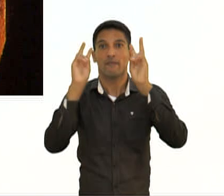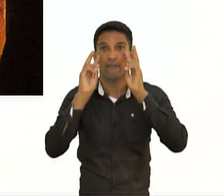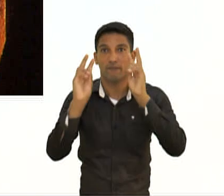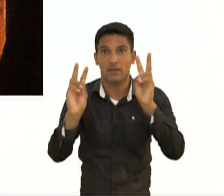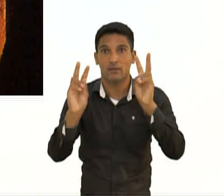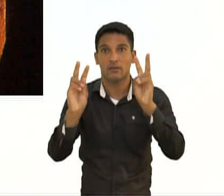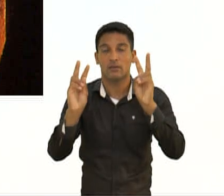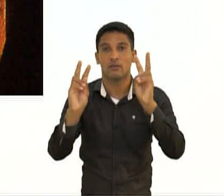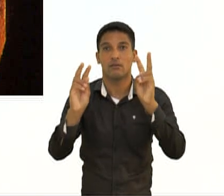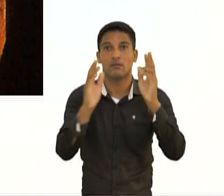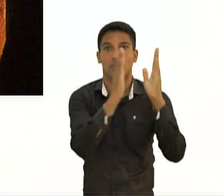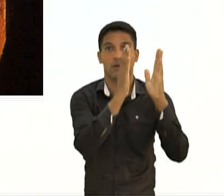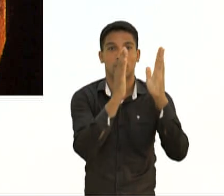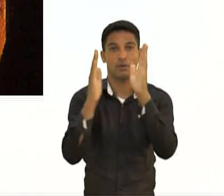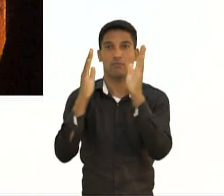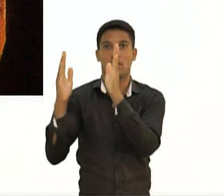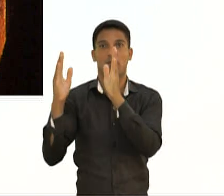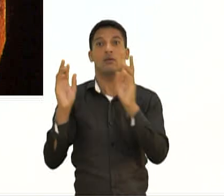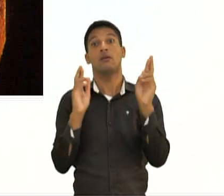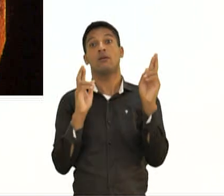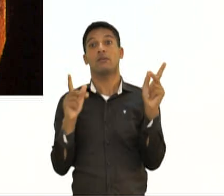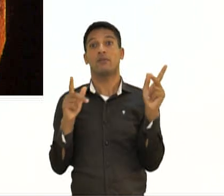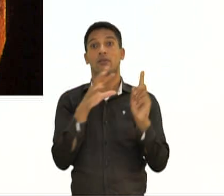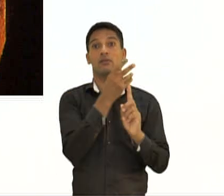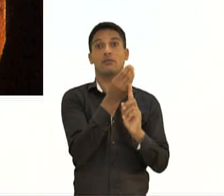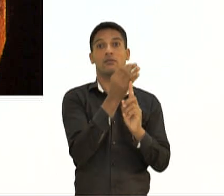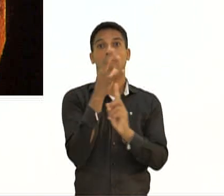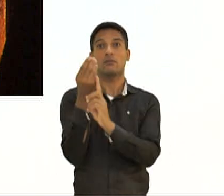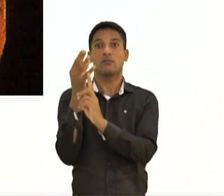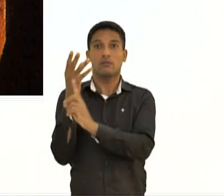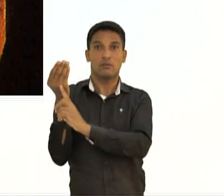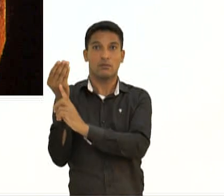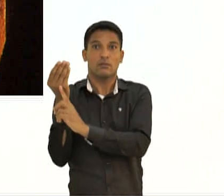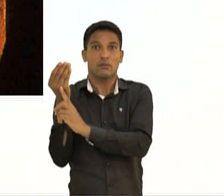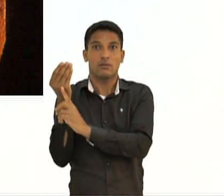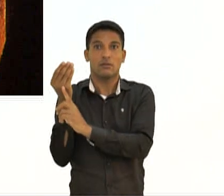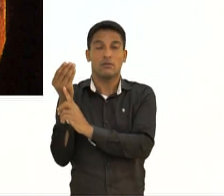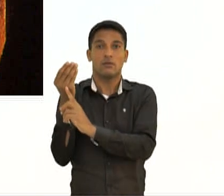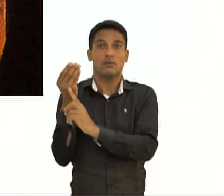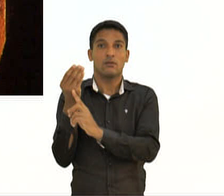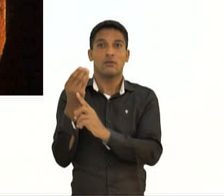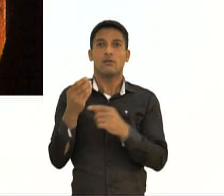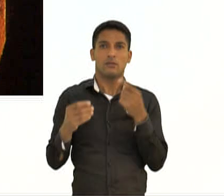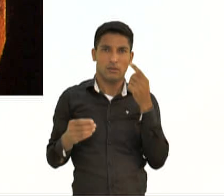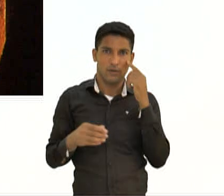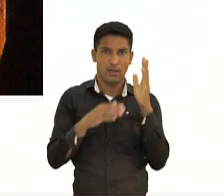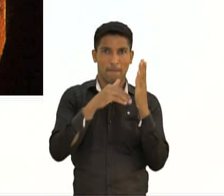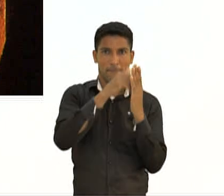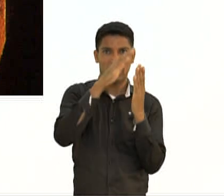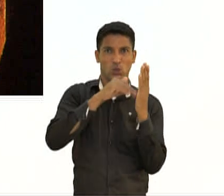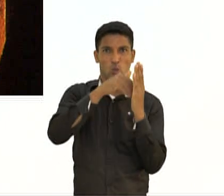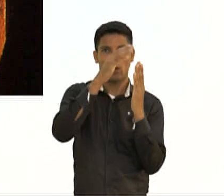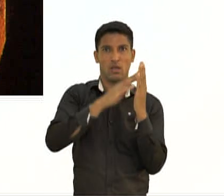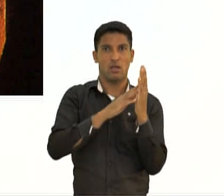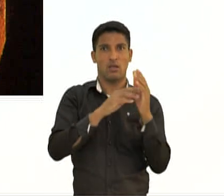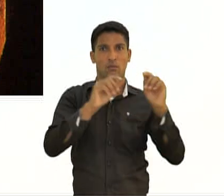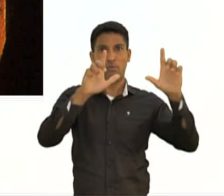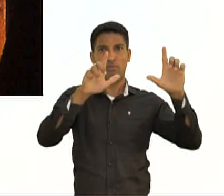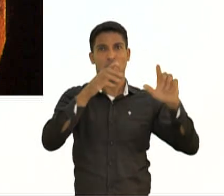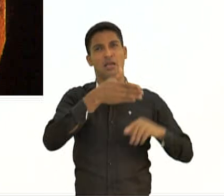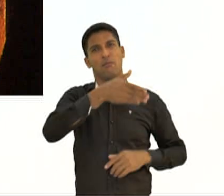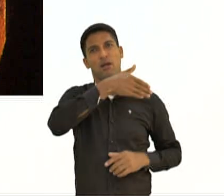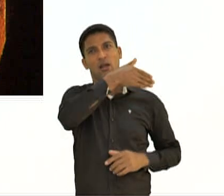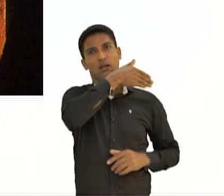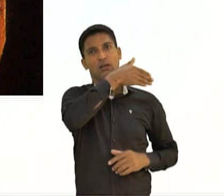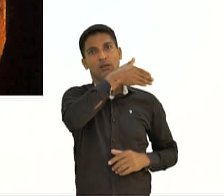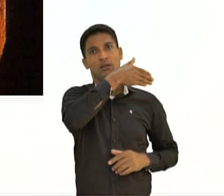de diferença do que é você ver, por exemplo, uma pintura que antecede, né, as vanguardas europeias, onde você vê o